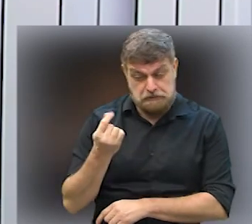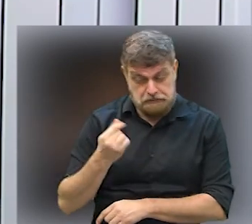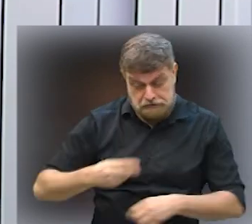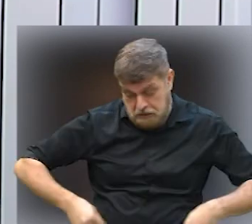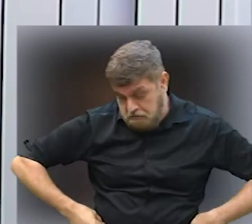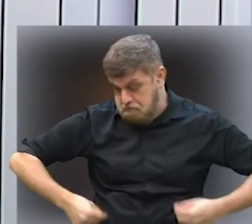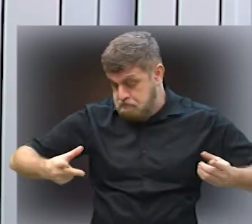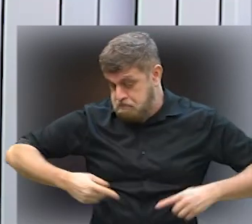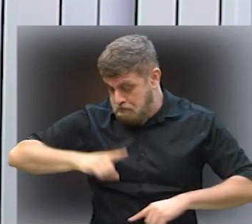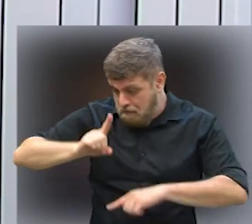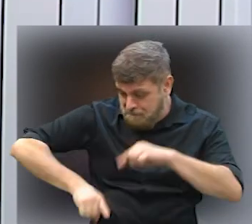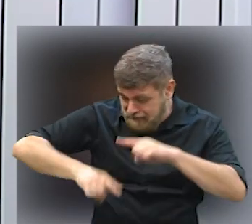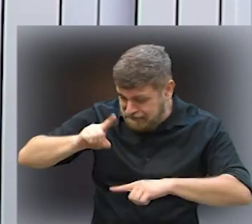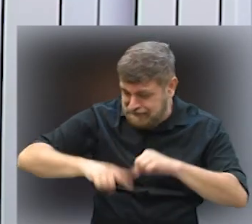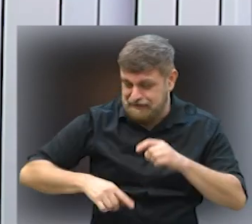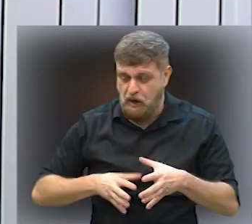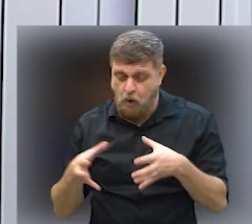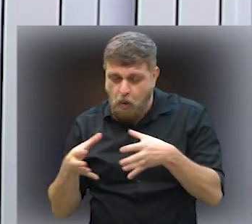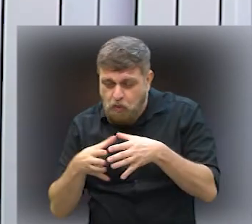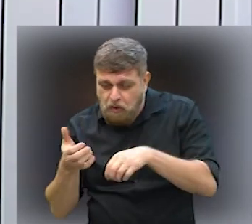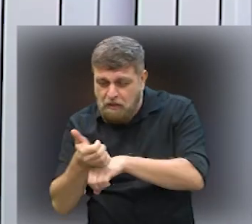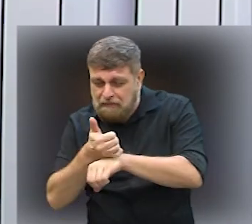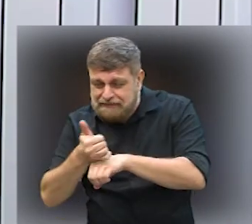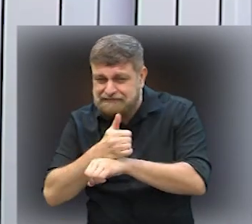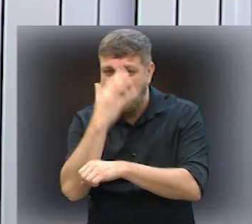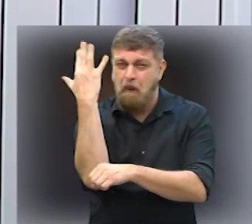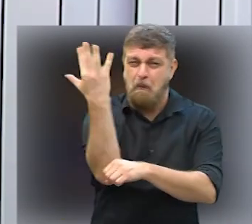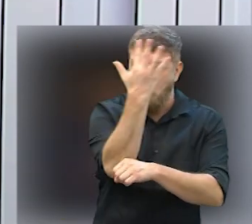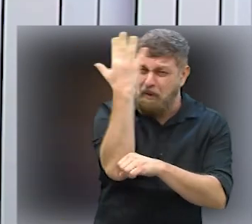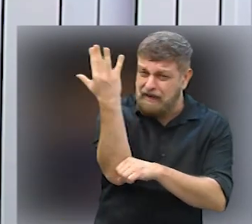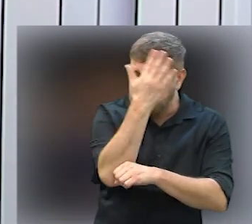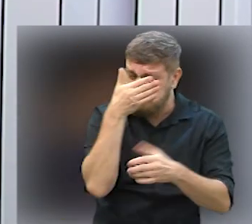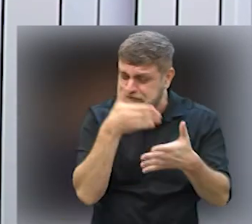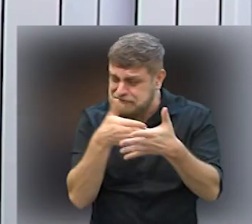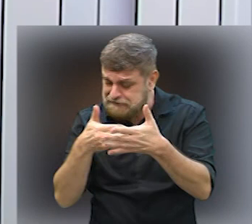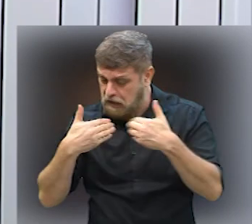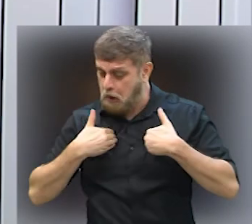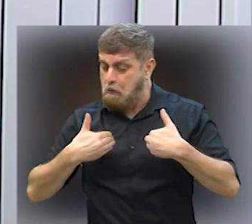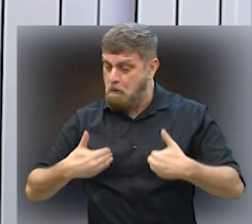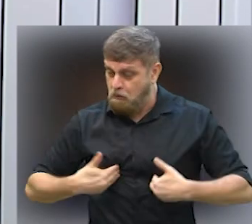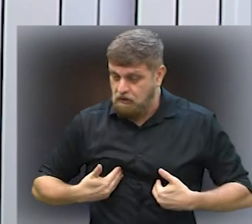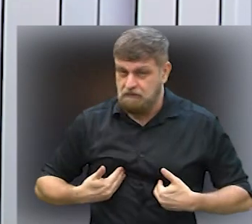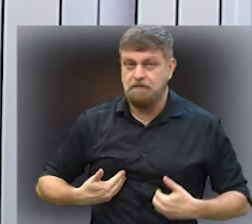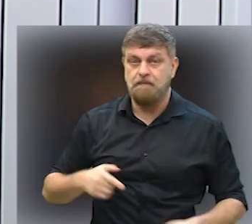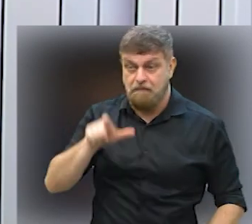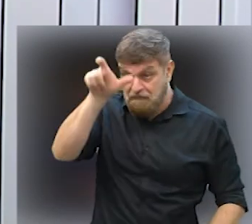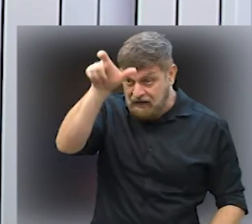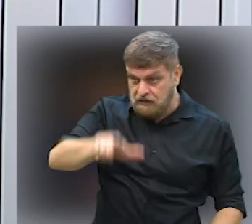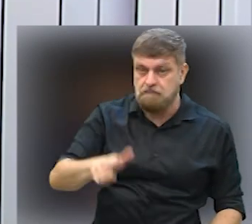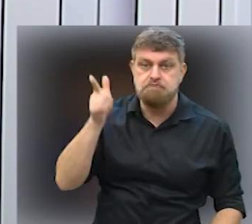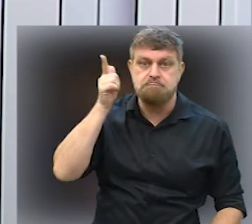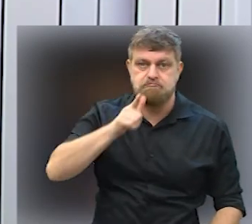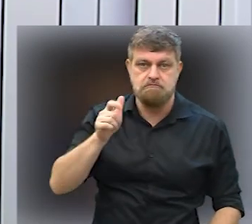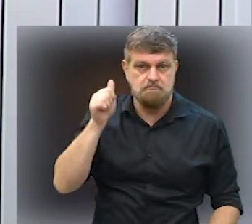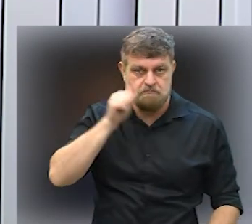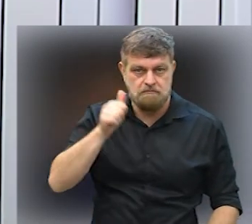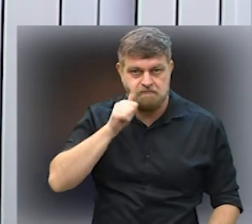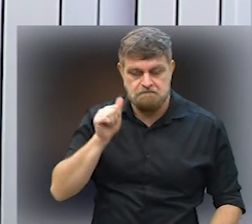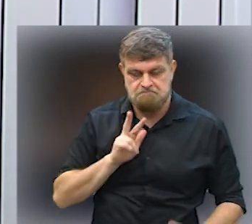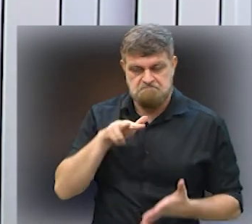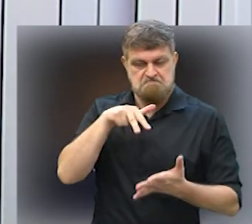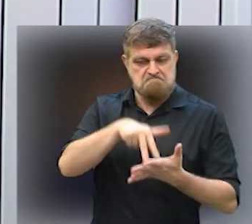dinheiro, de equipamento, de equipe, condições climáticas, o fator físico. mas a Areta, mulher,